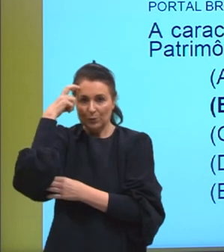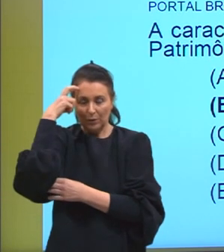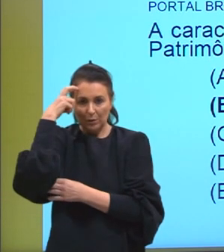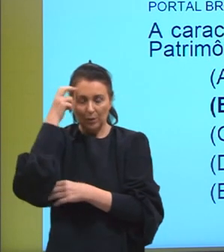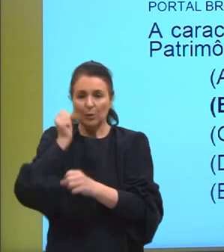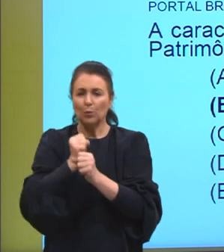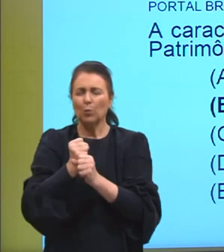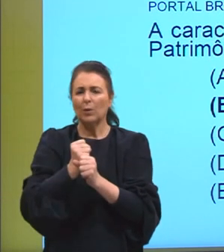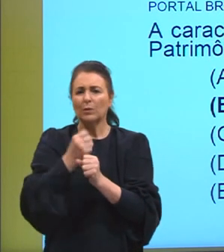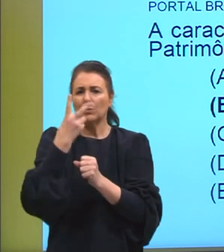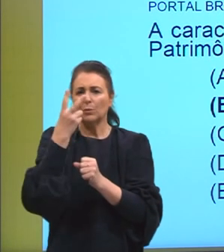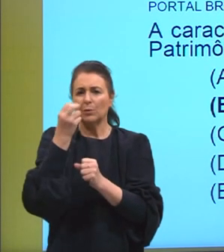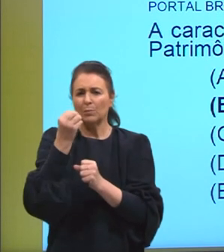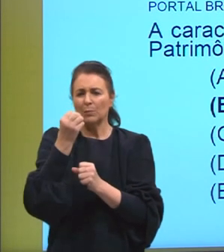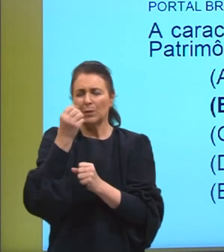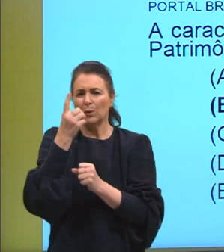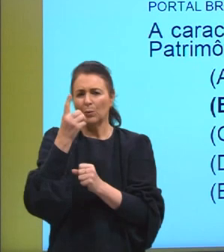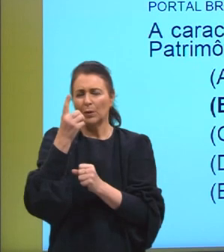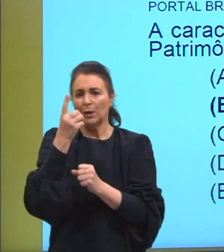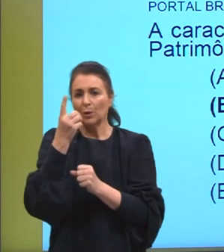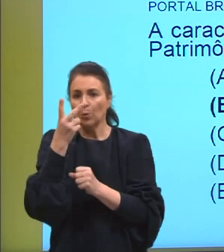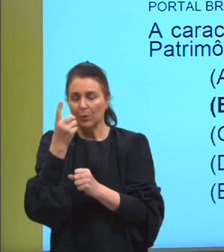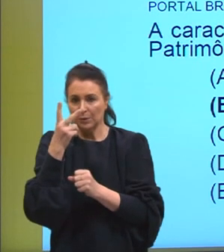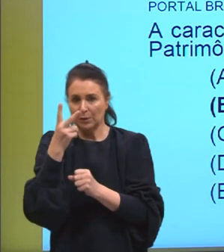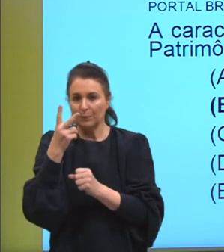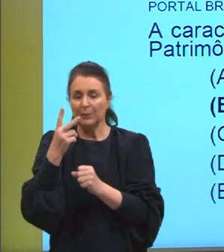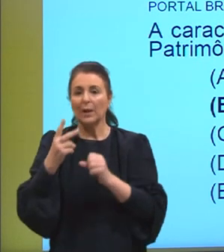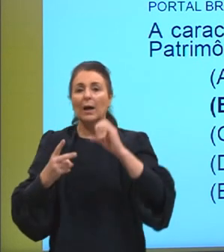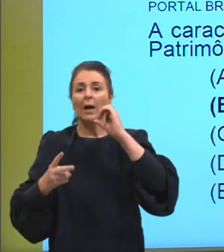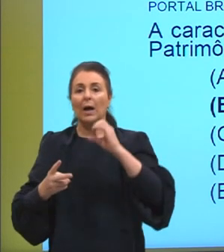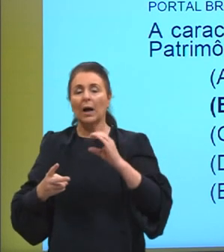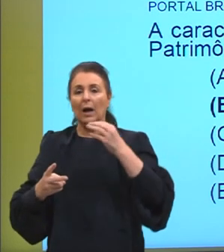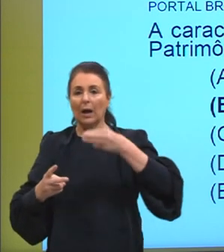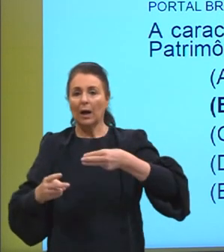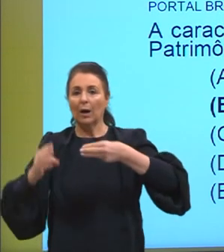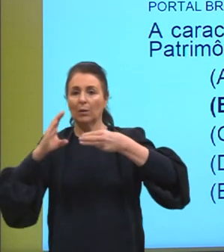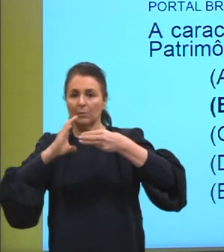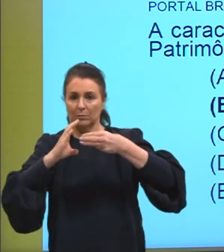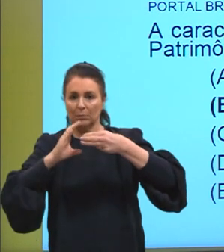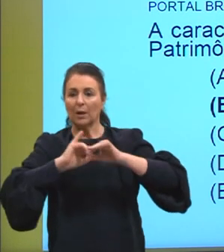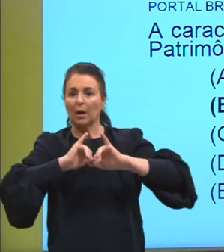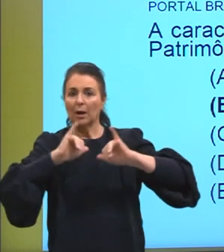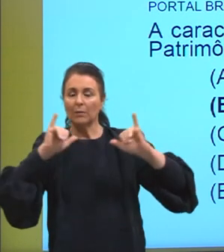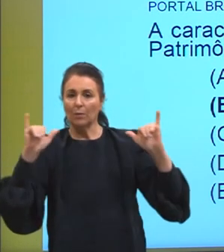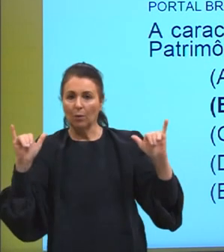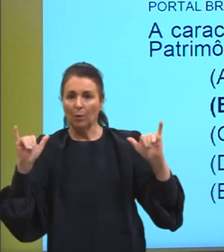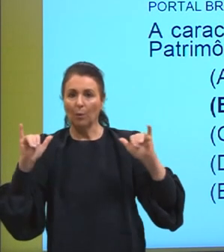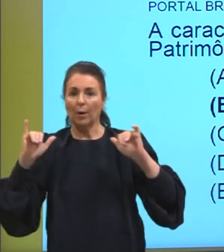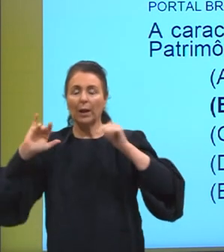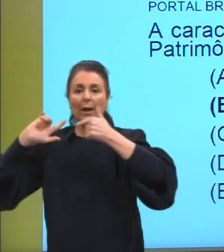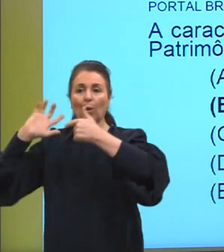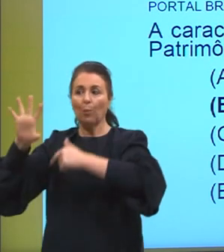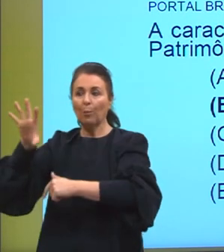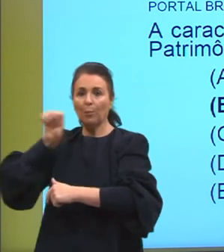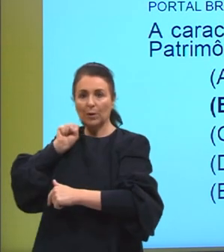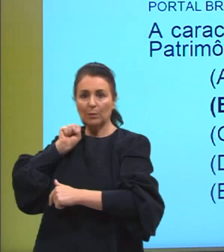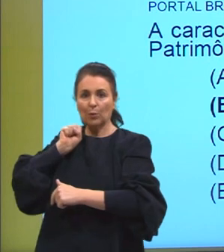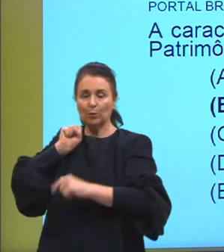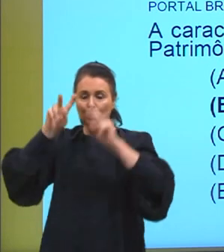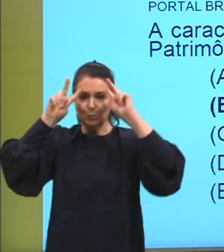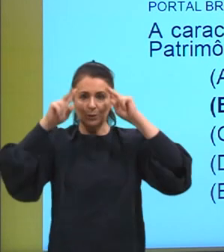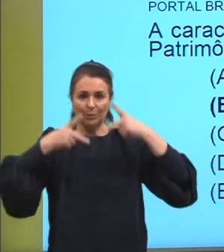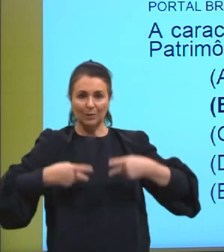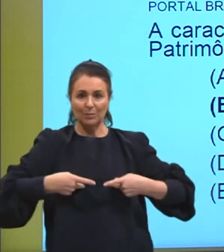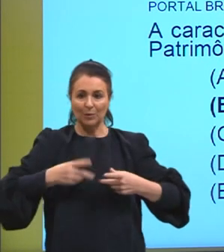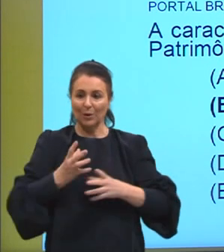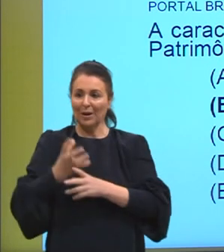No ano de 2012, a Unesco proclamou o frevo como patrimônio imaterial da humanidade. Lembre-se disso, frevo,